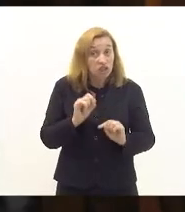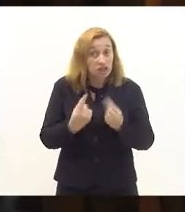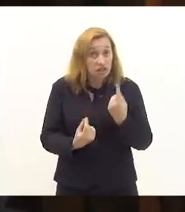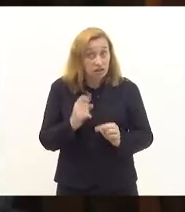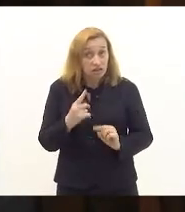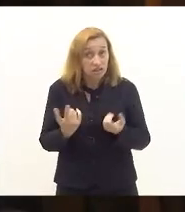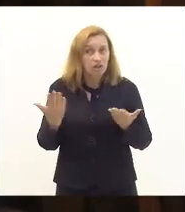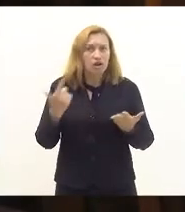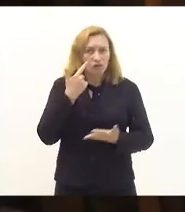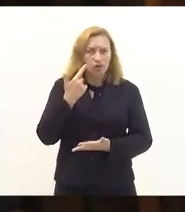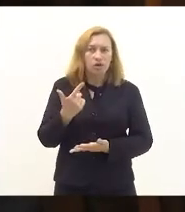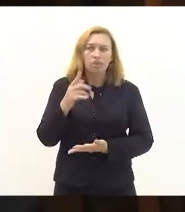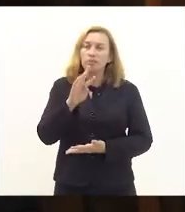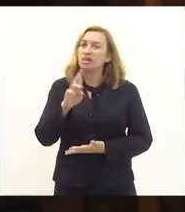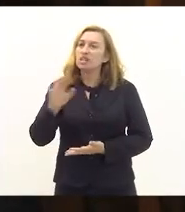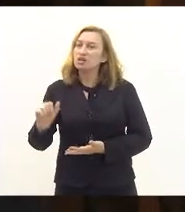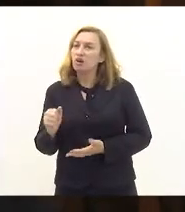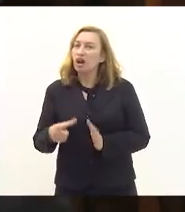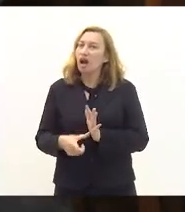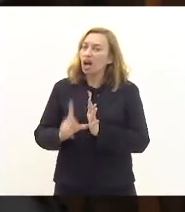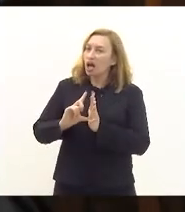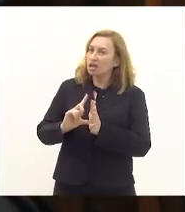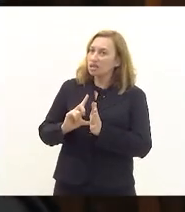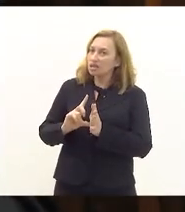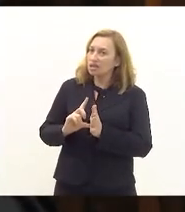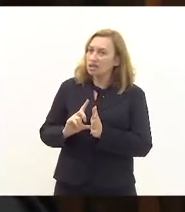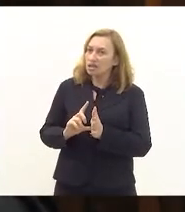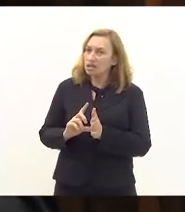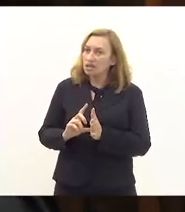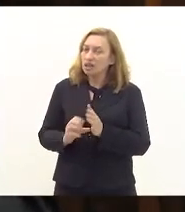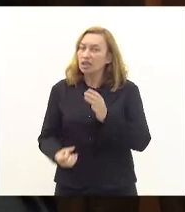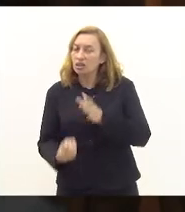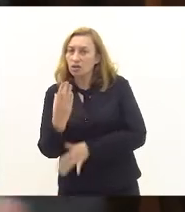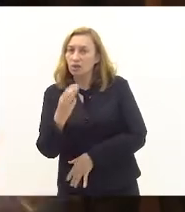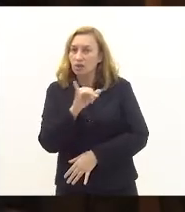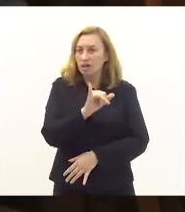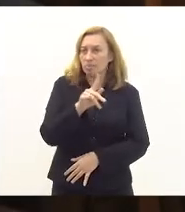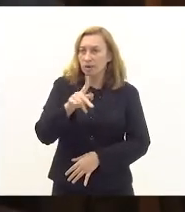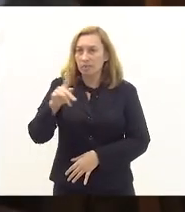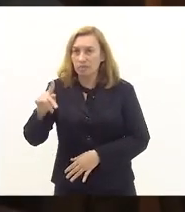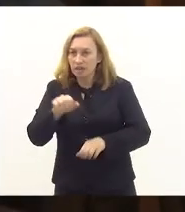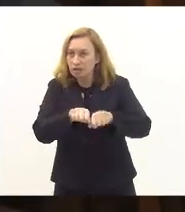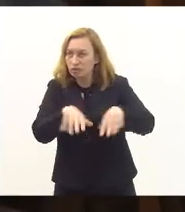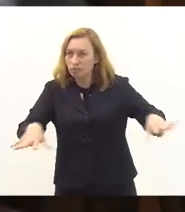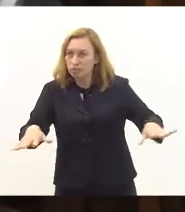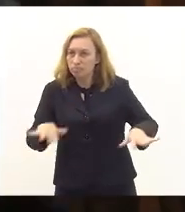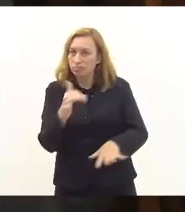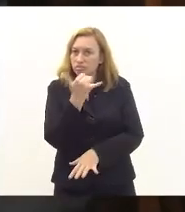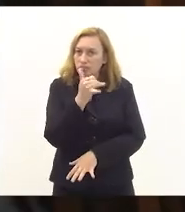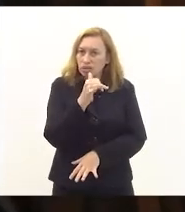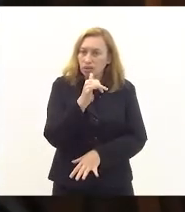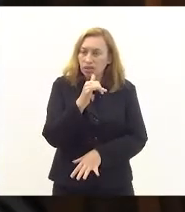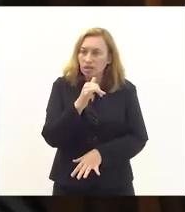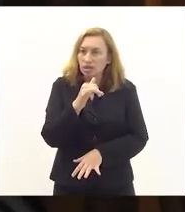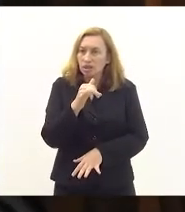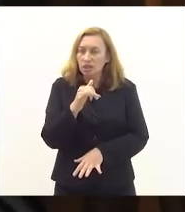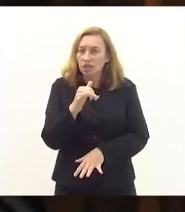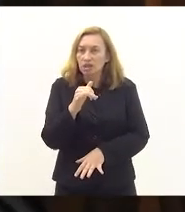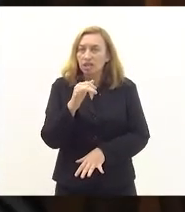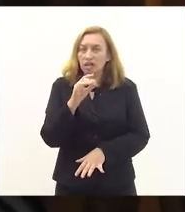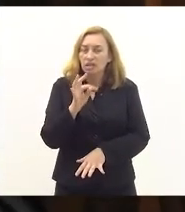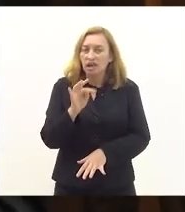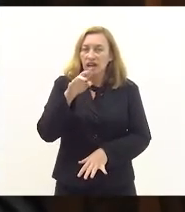Imagina, o Brizola anos antes encampou a ITT. E modernizou espetacularmente a telefonia do Rio